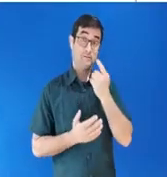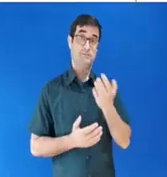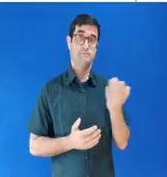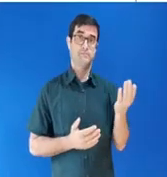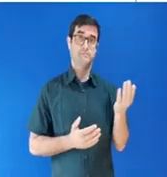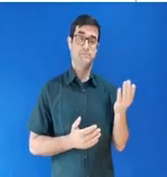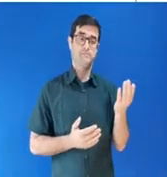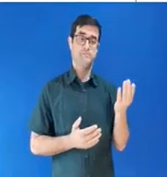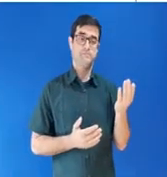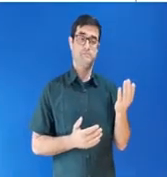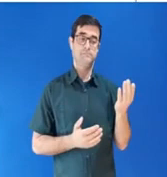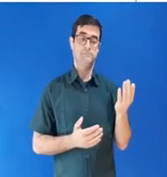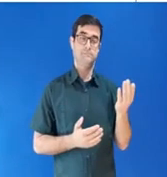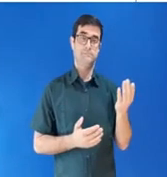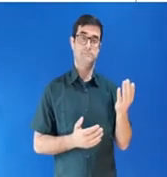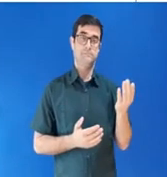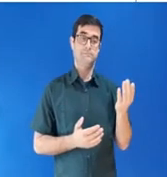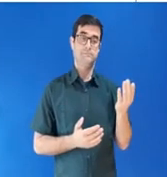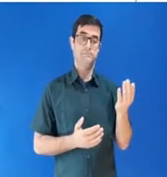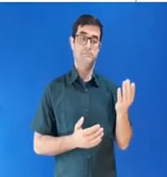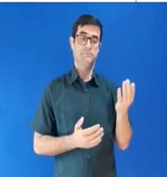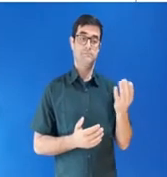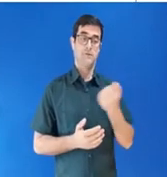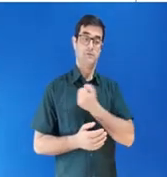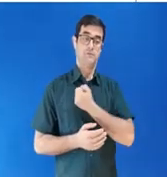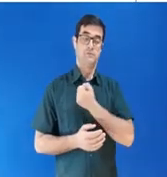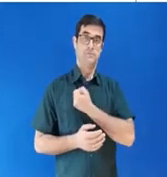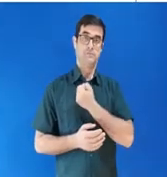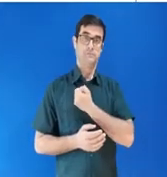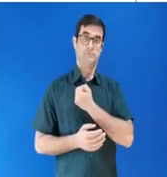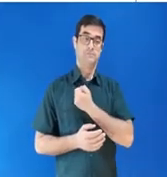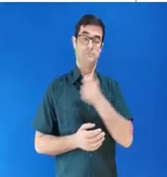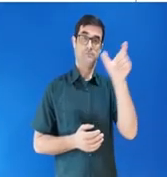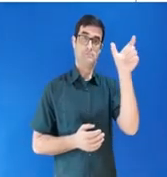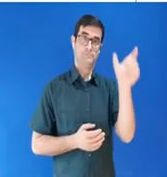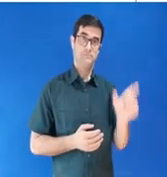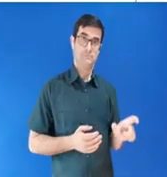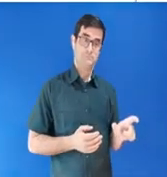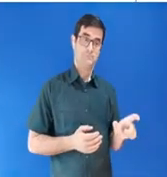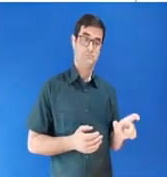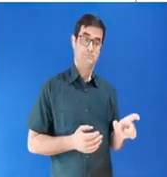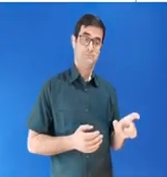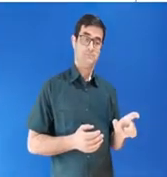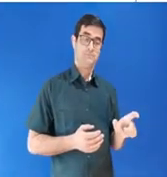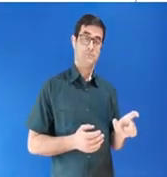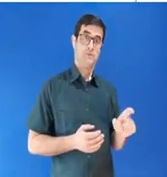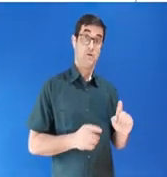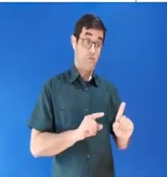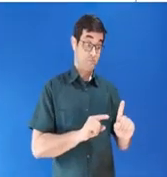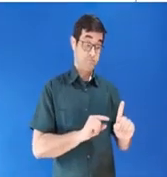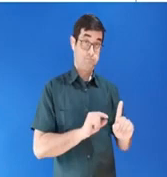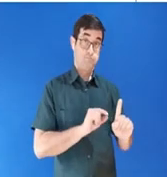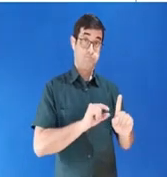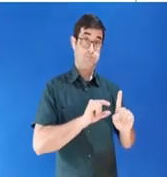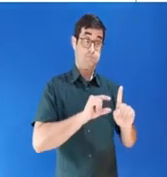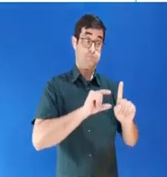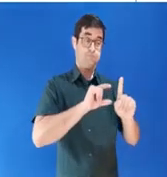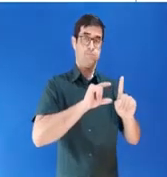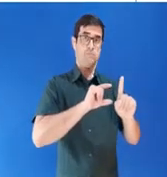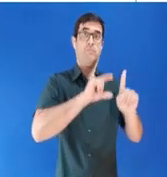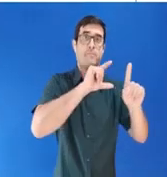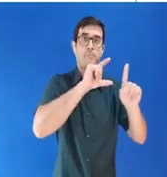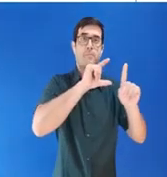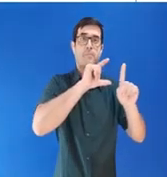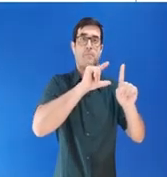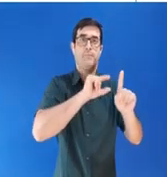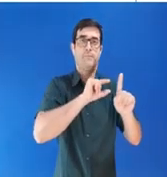Olha aqui, eu deveria ter um aumento, só que aí que chega no flúor diminui. Por quê? Porque existe uma